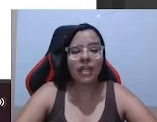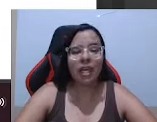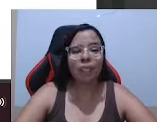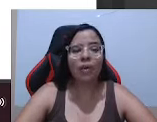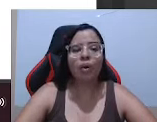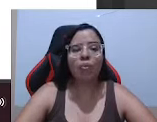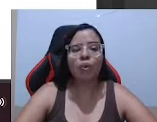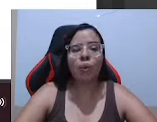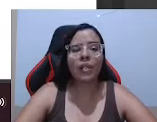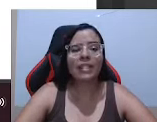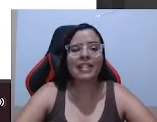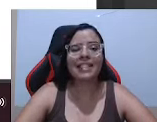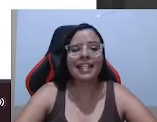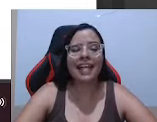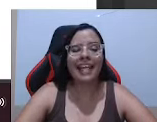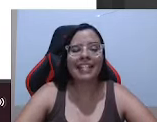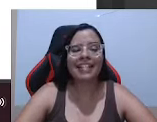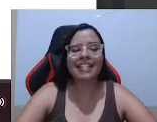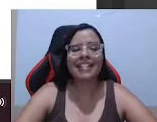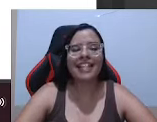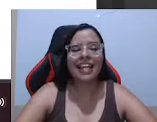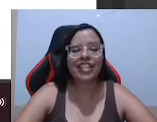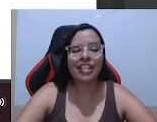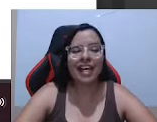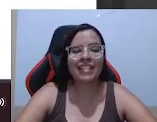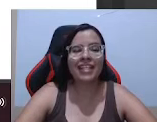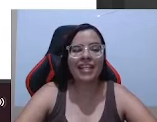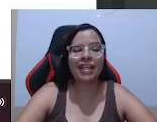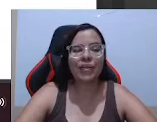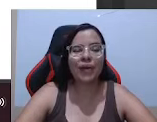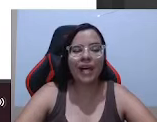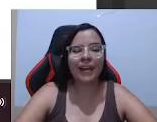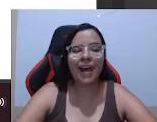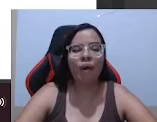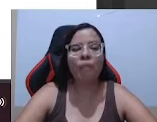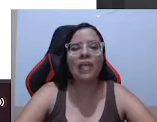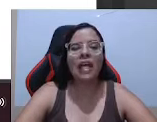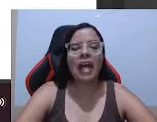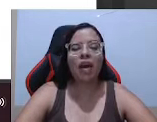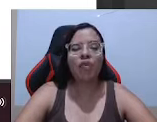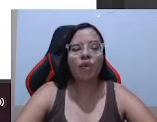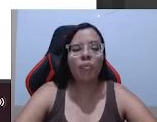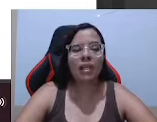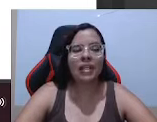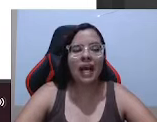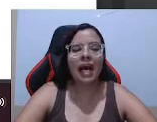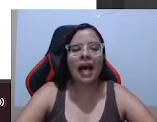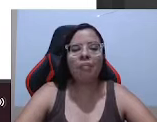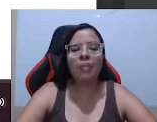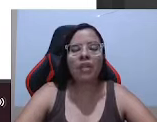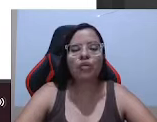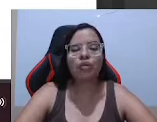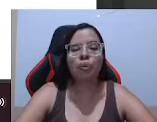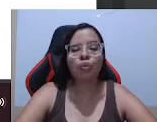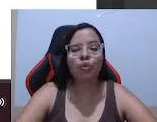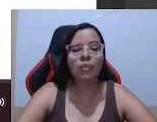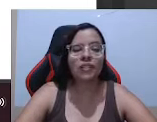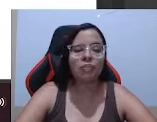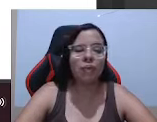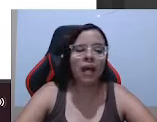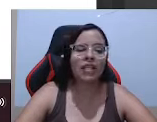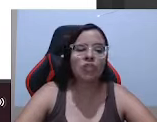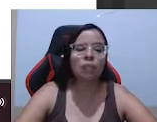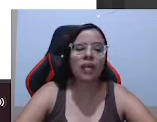Lembrando sempre, como todas as análises de editais aqui no canal, eu vou comentar apenas os